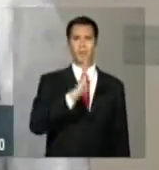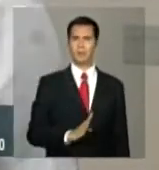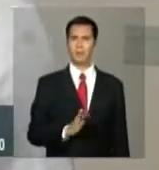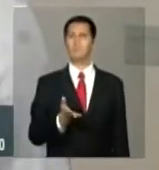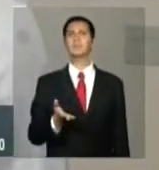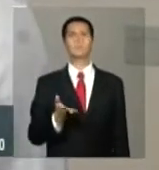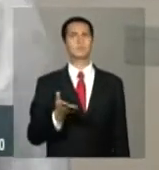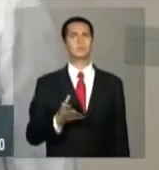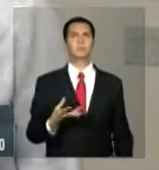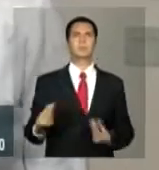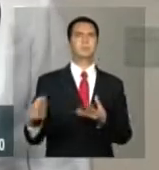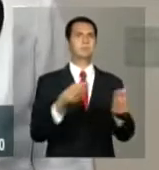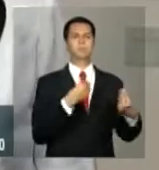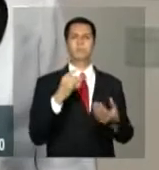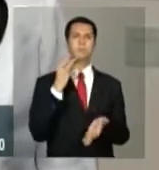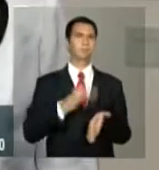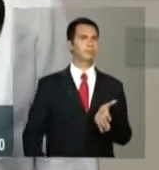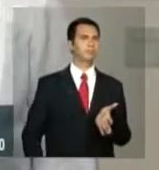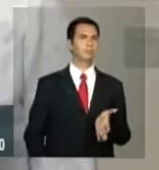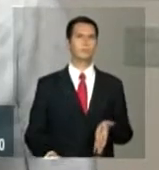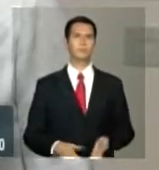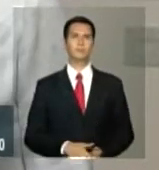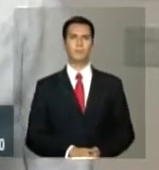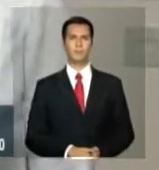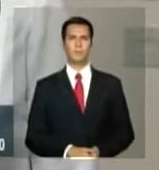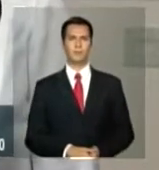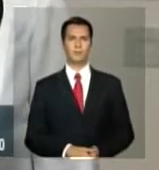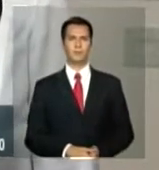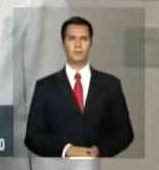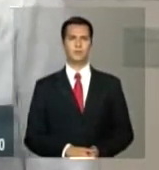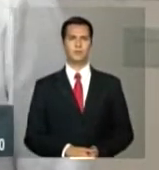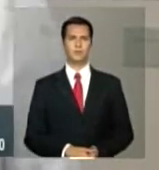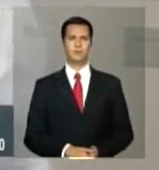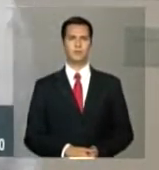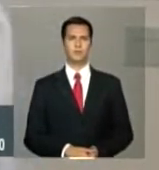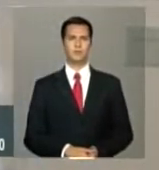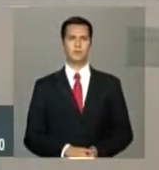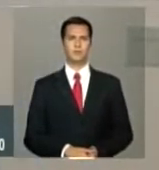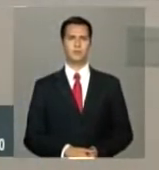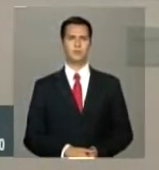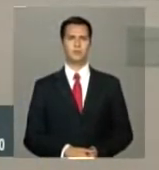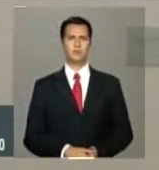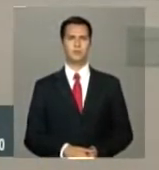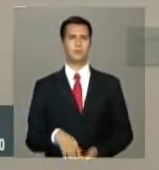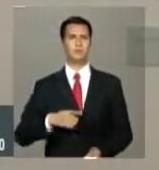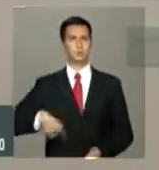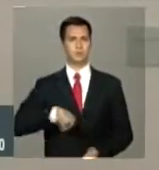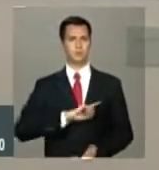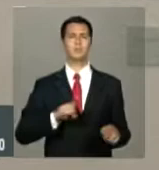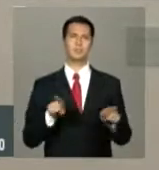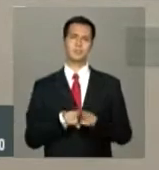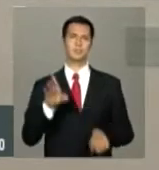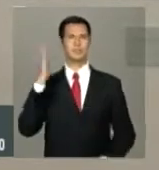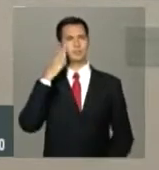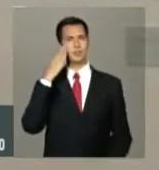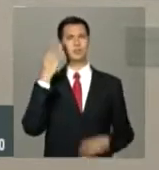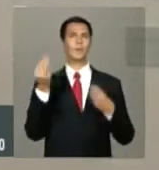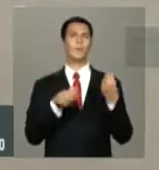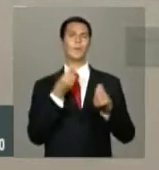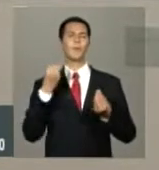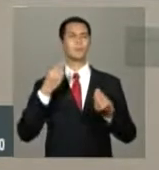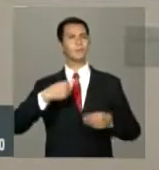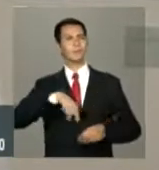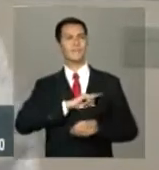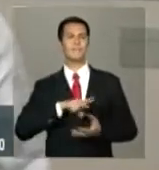nenhum de nós gostava. E também sabemos como ficamos contentes quando pagamos o Fundo